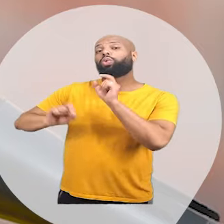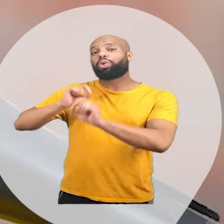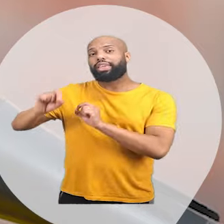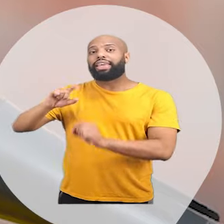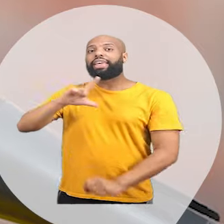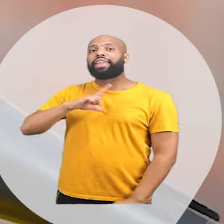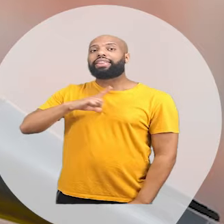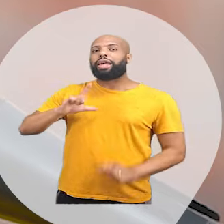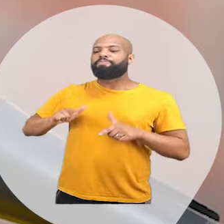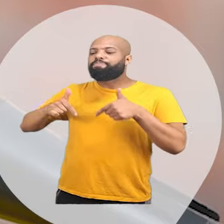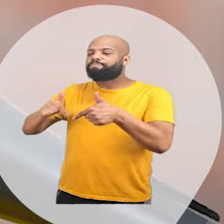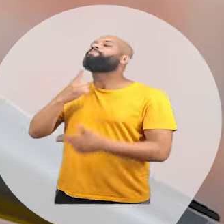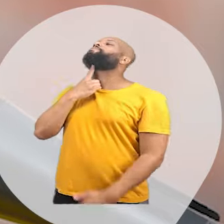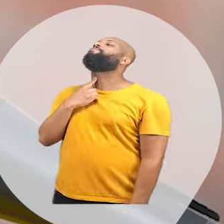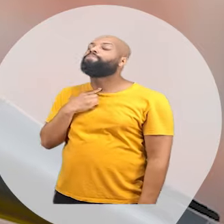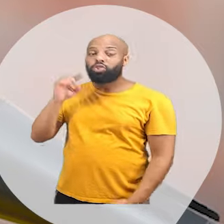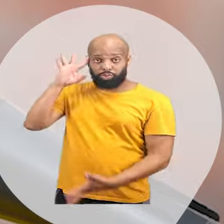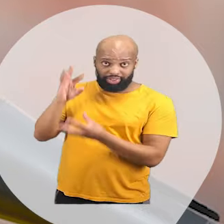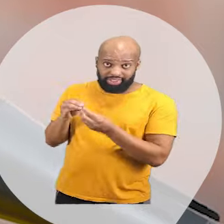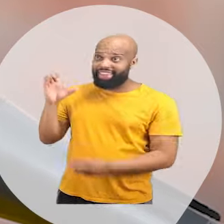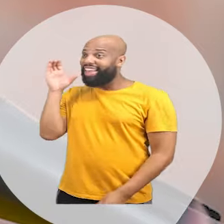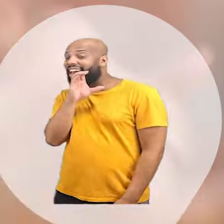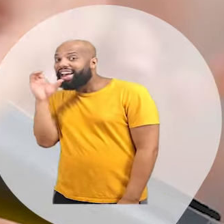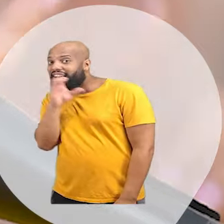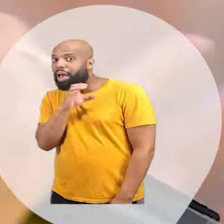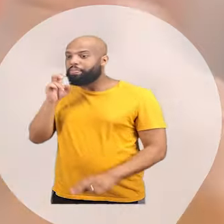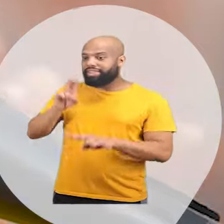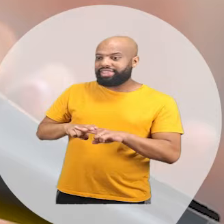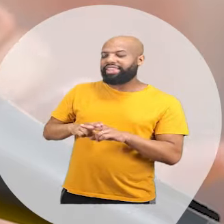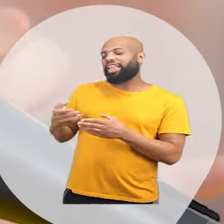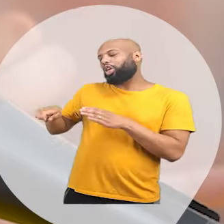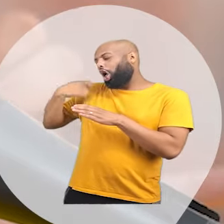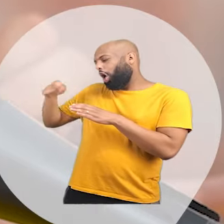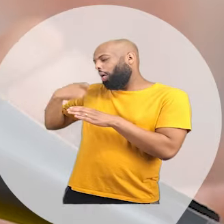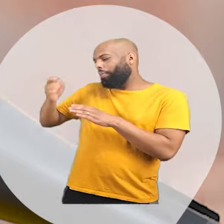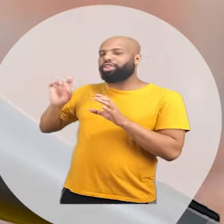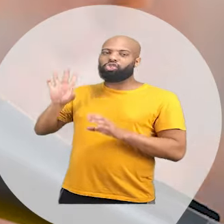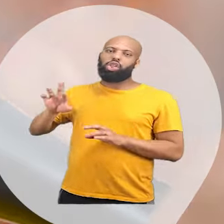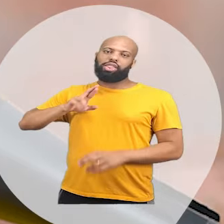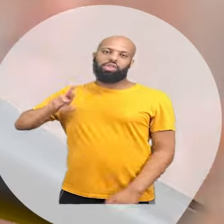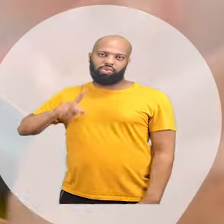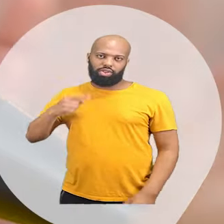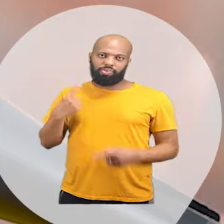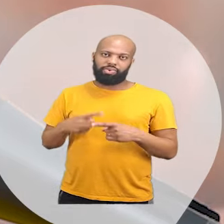ter Boa Vontade entender que não vai ser sentar e comer